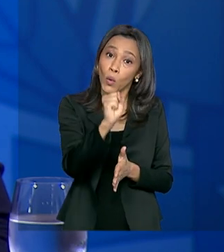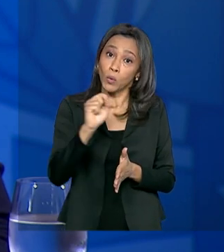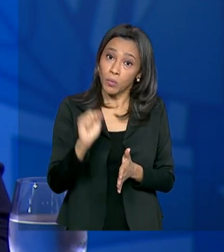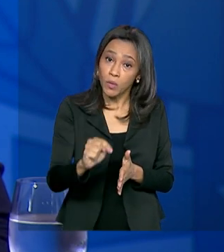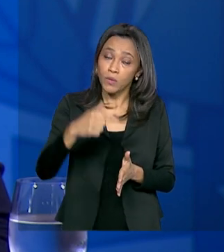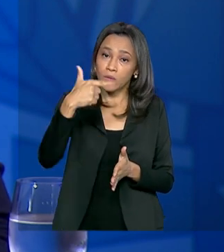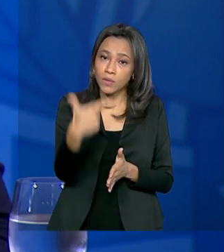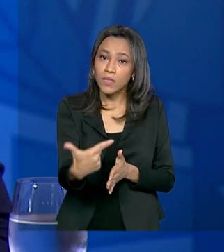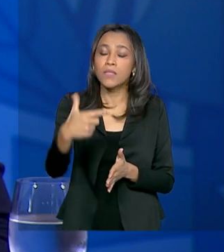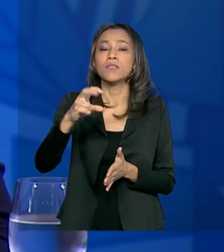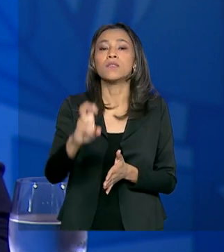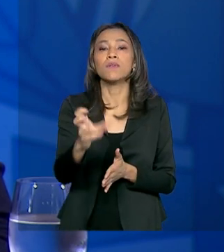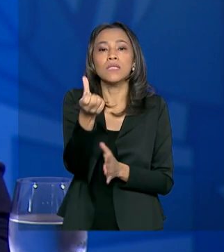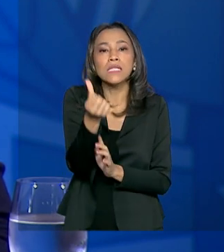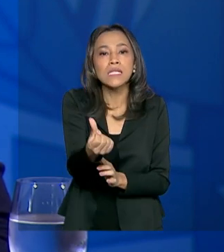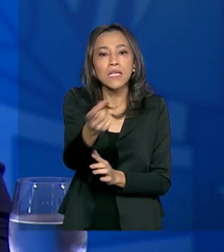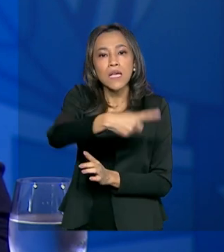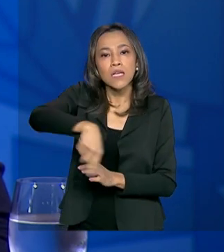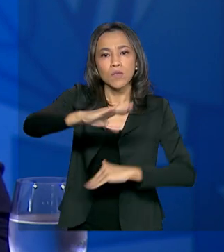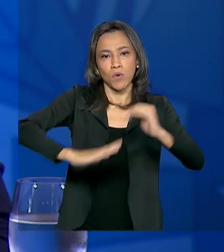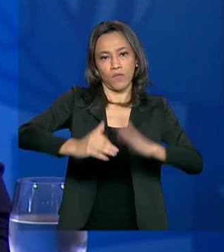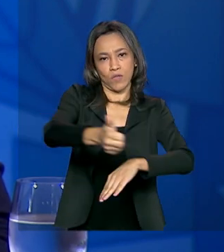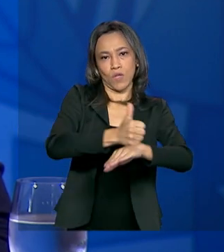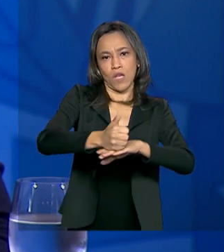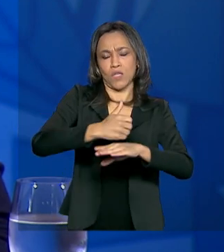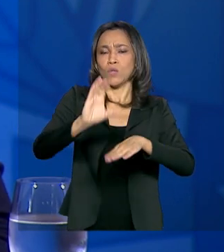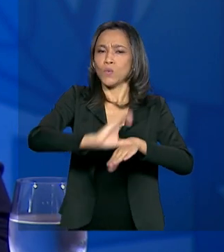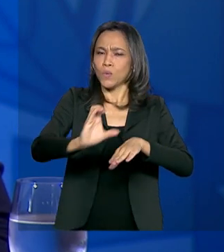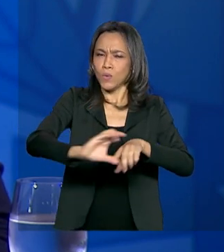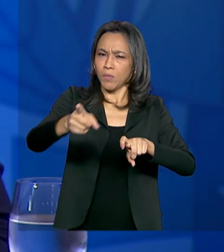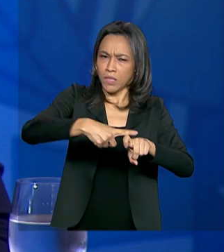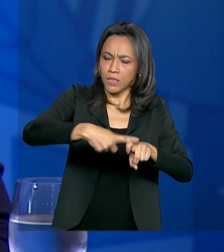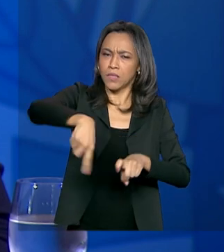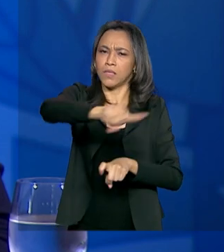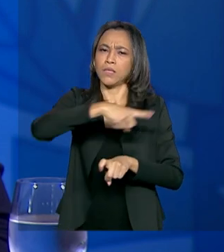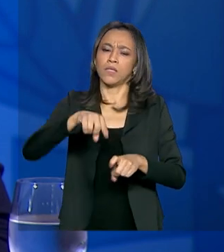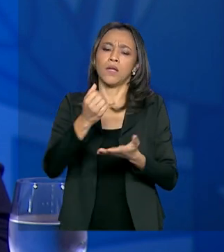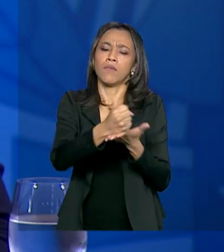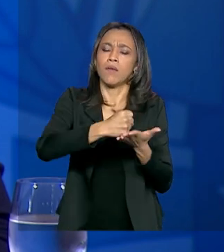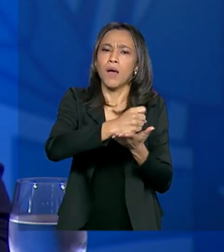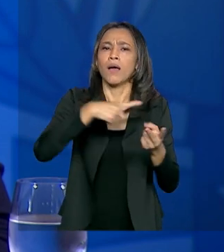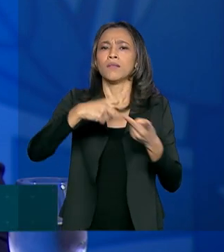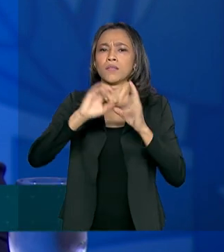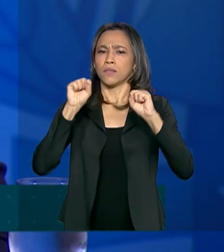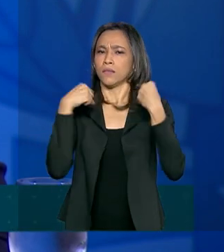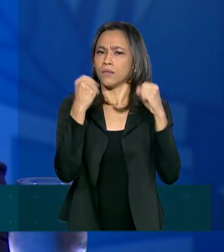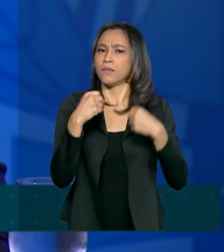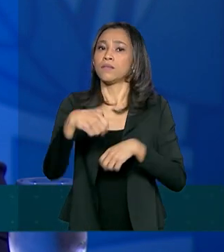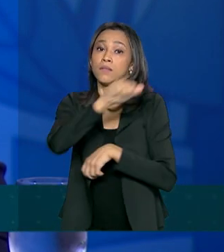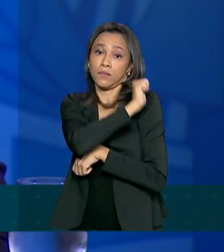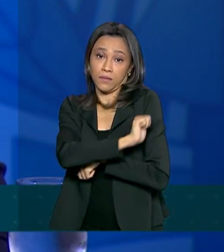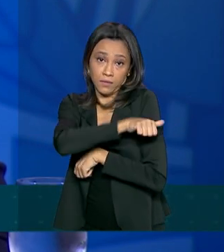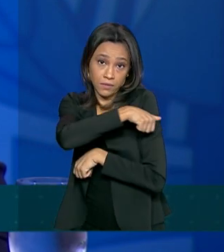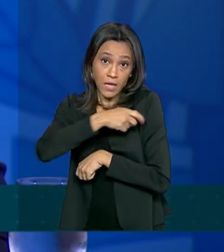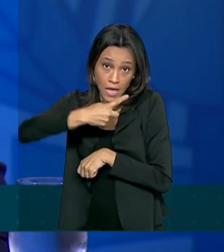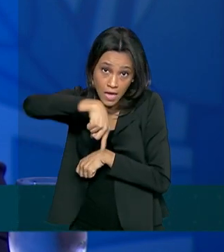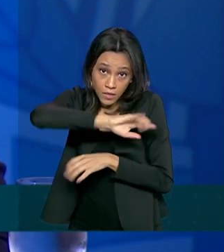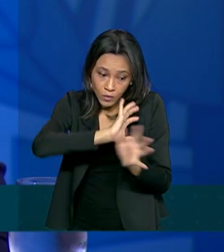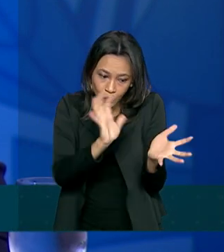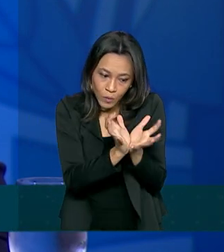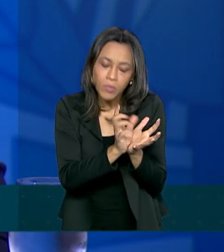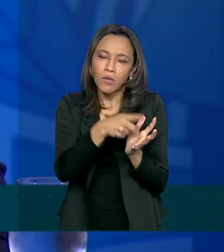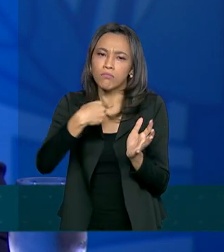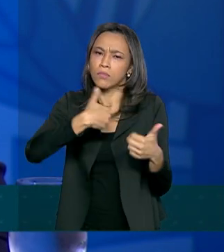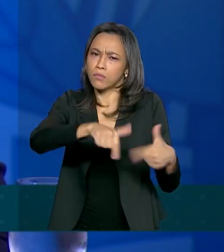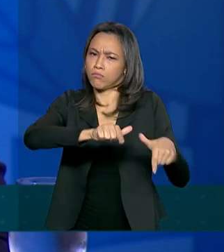1256 acadêmicos dos cursos de medicina farmácia enfermagem fisioterapia que estão trabalhando